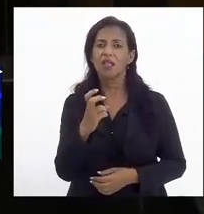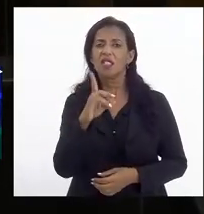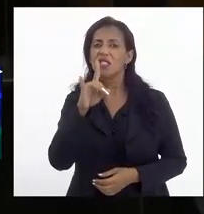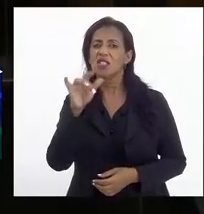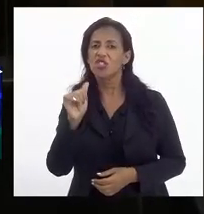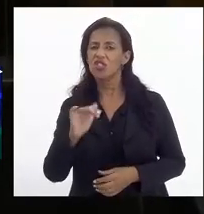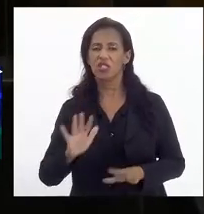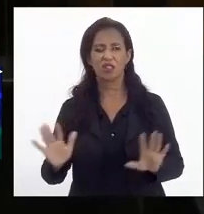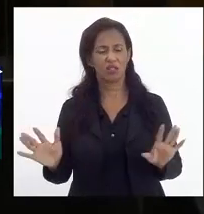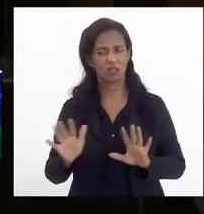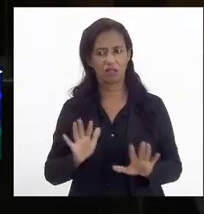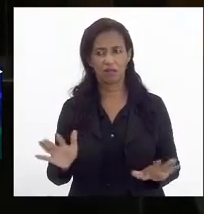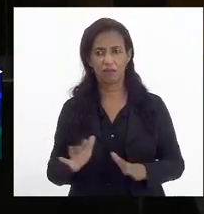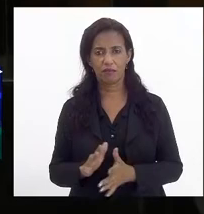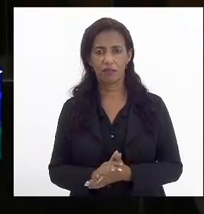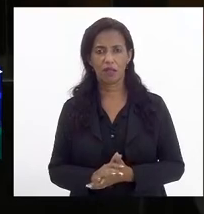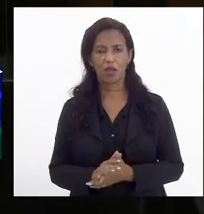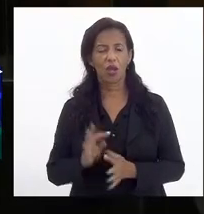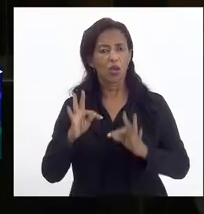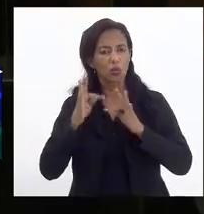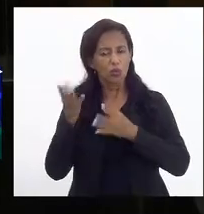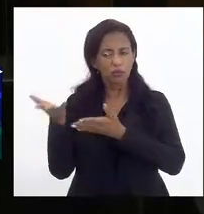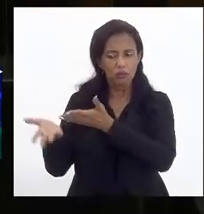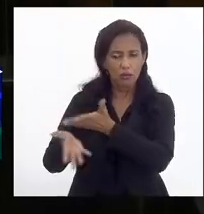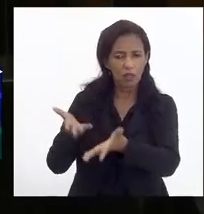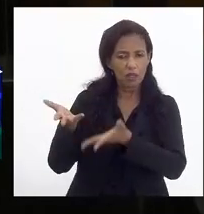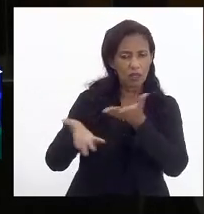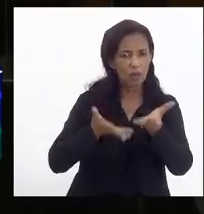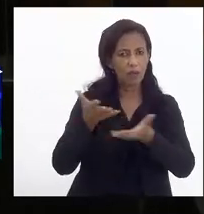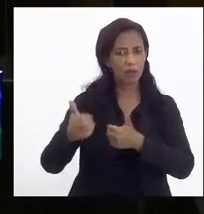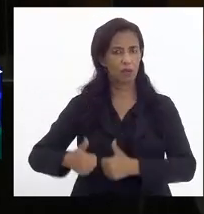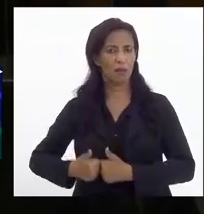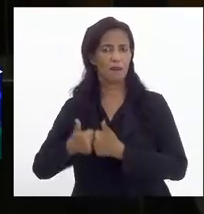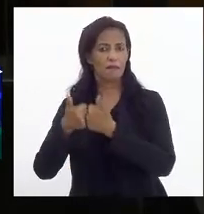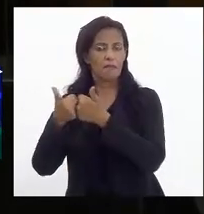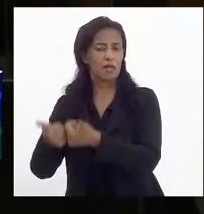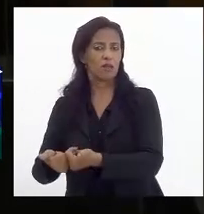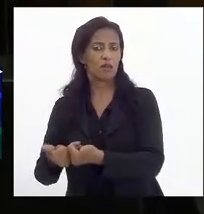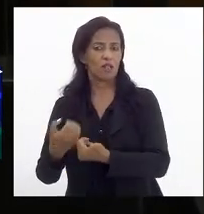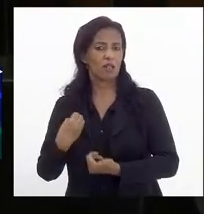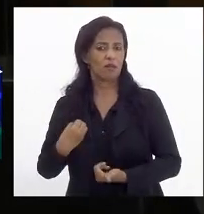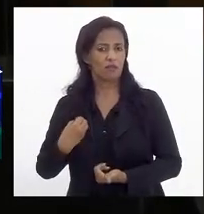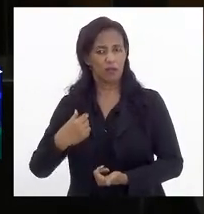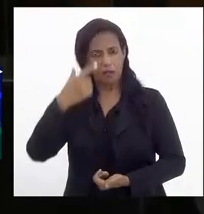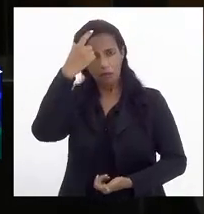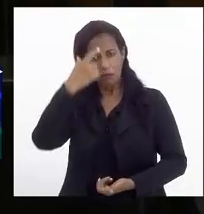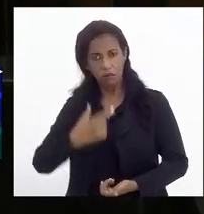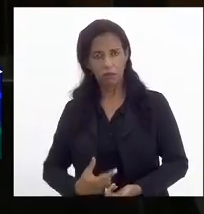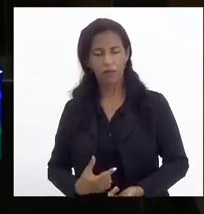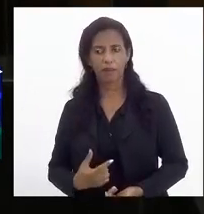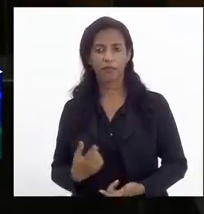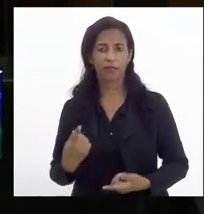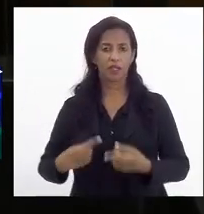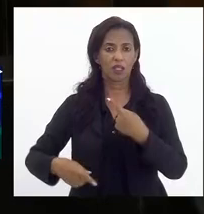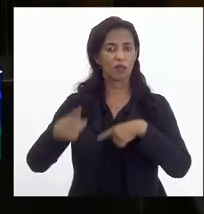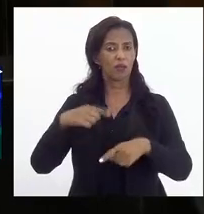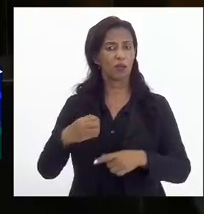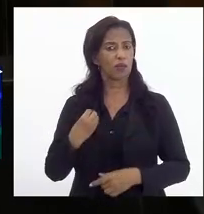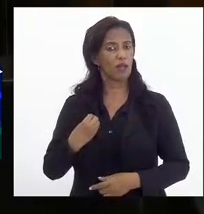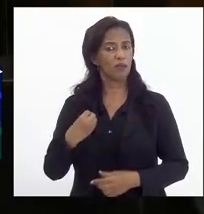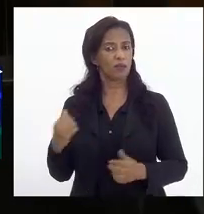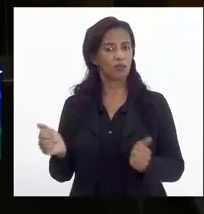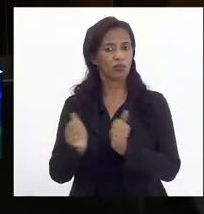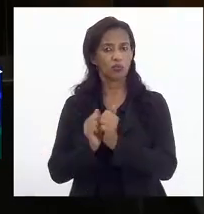de 15 dias depois dos pau ou seja toda terapêutica no sentido de resgatar a autonomia do paciente EA retomar sua